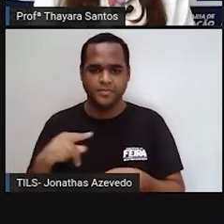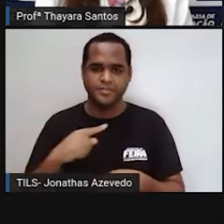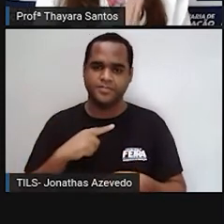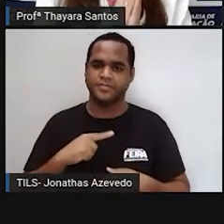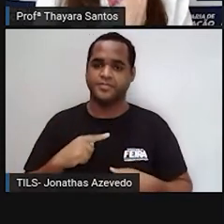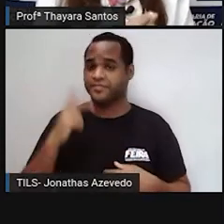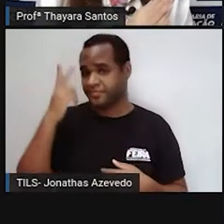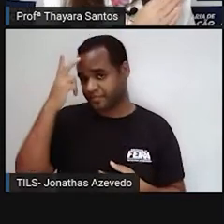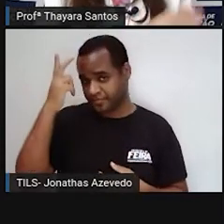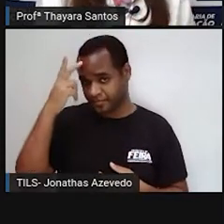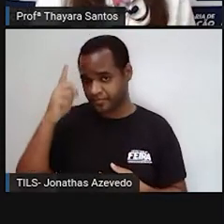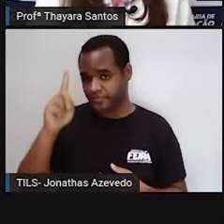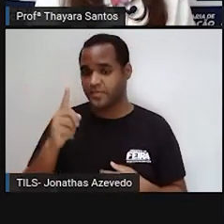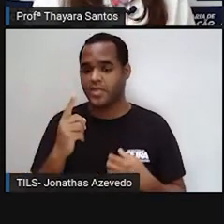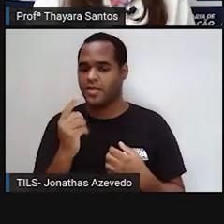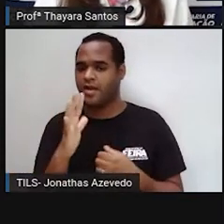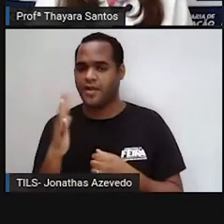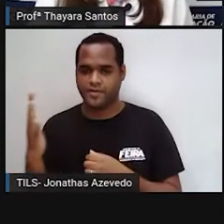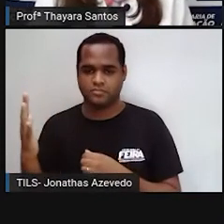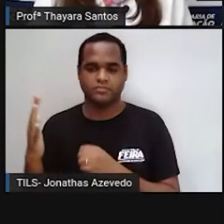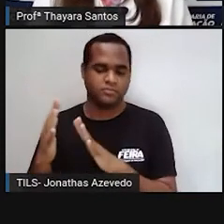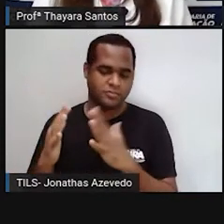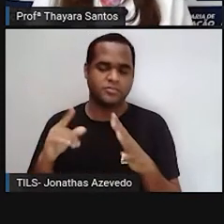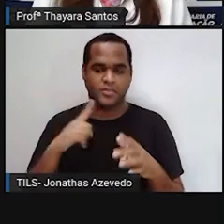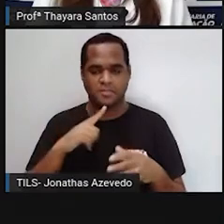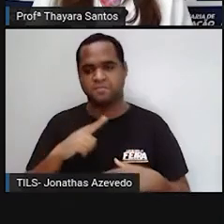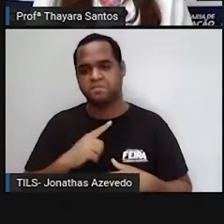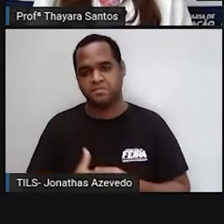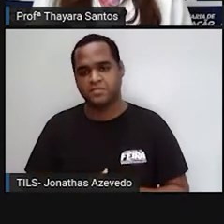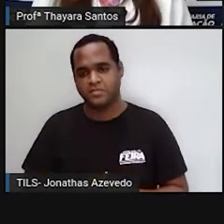é comum nas plantas.